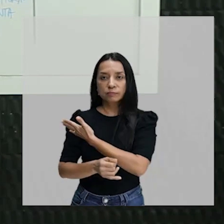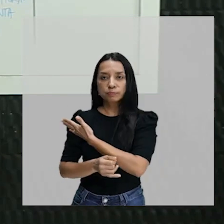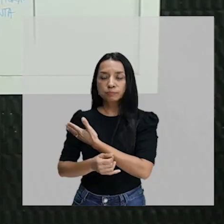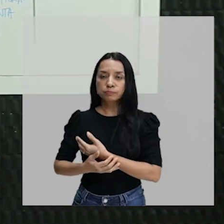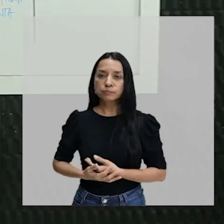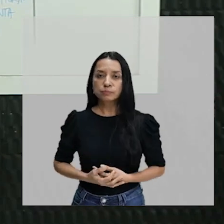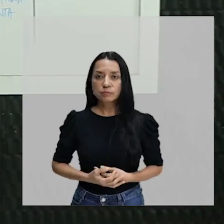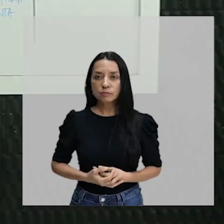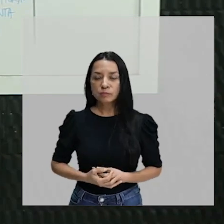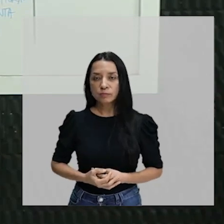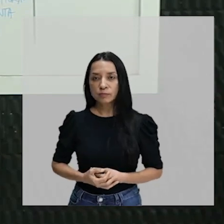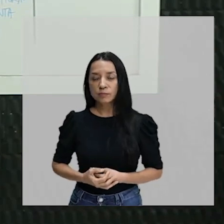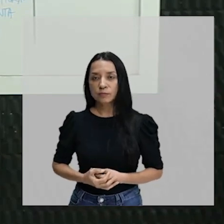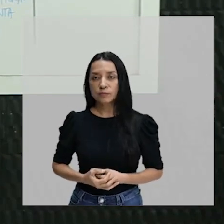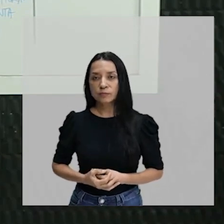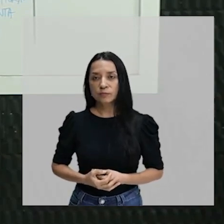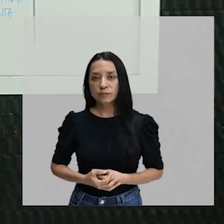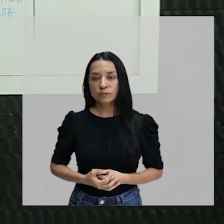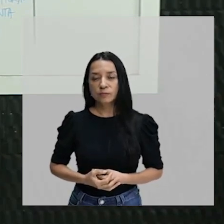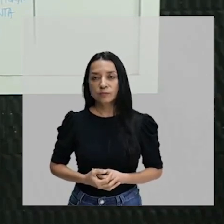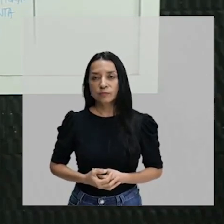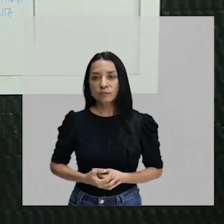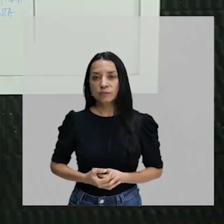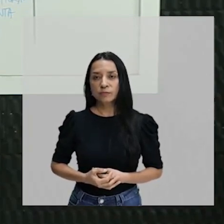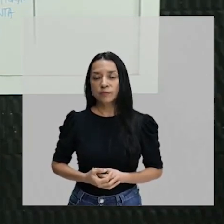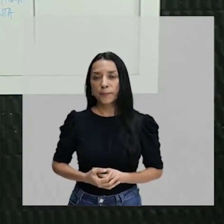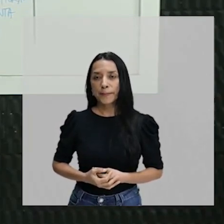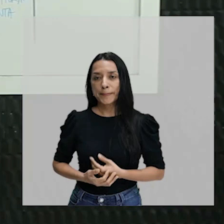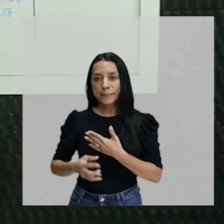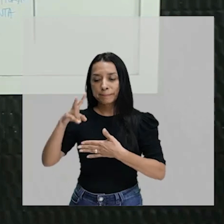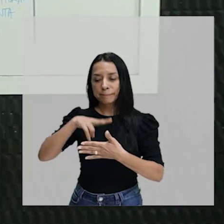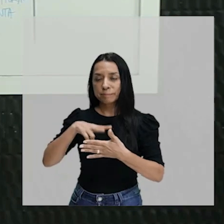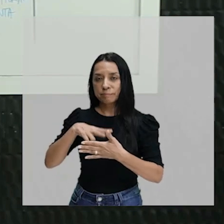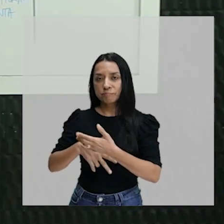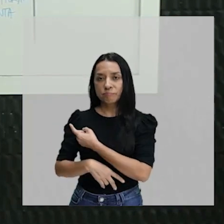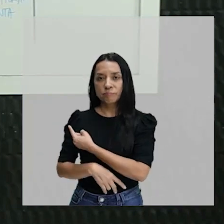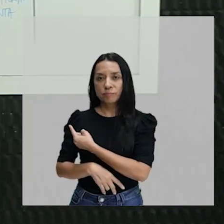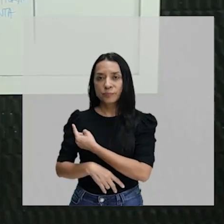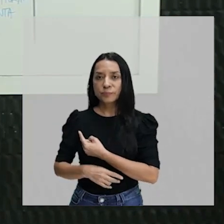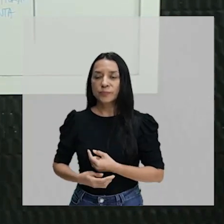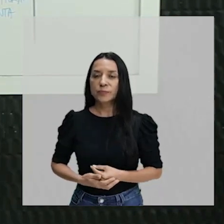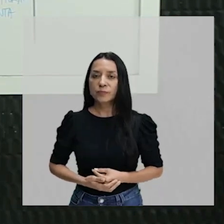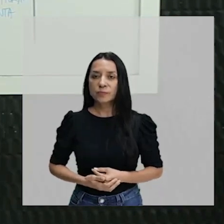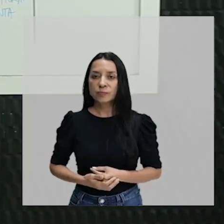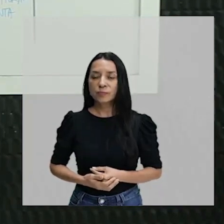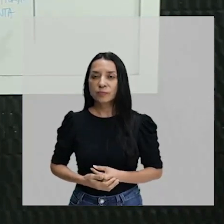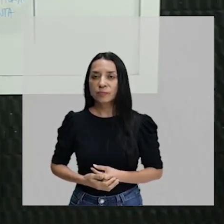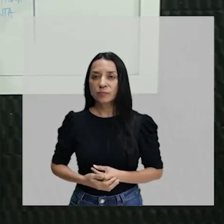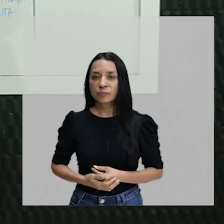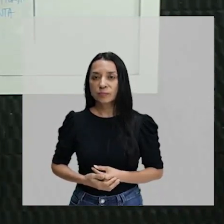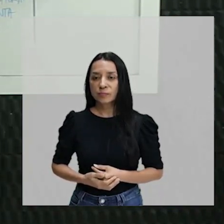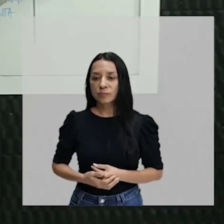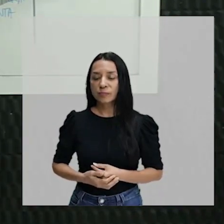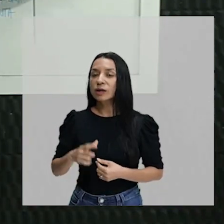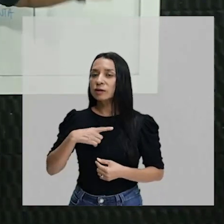além desses que eu falei um outro exemplo um automóvel Faz Um percurso de uma aí eu botei uma grandeza há tempo